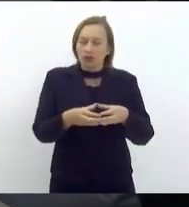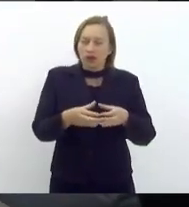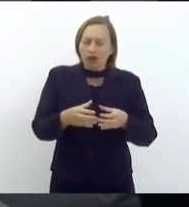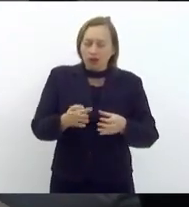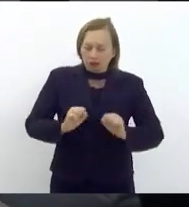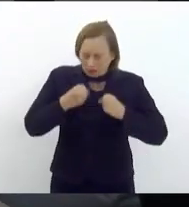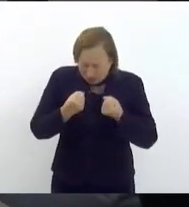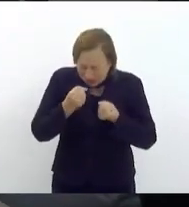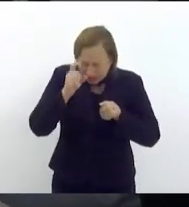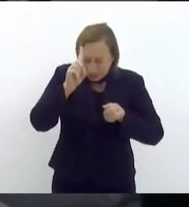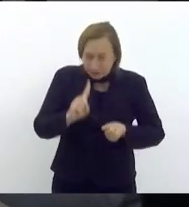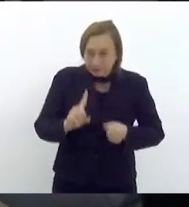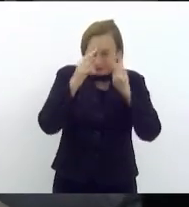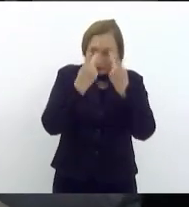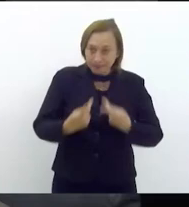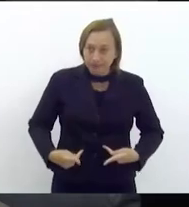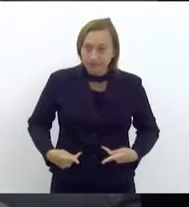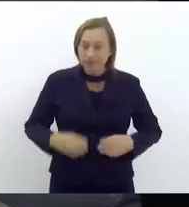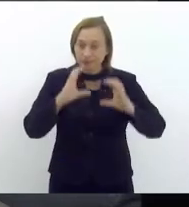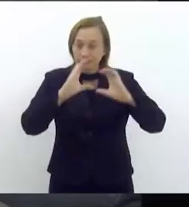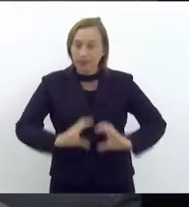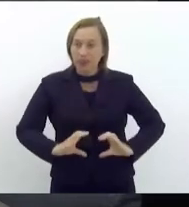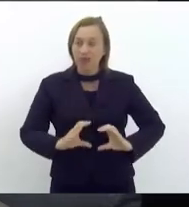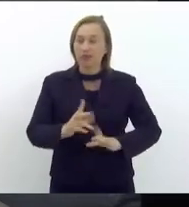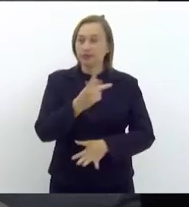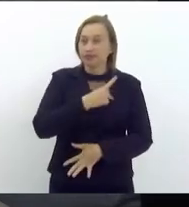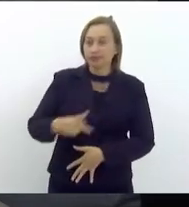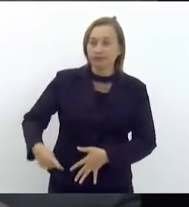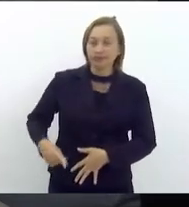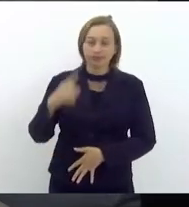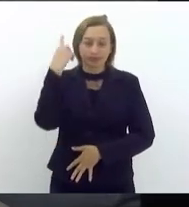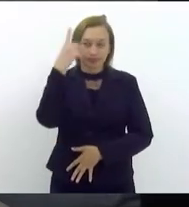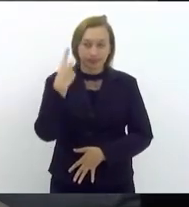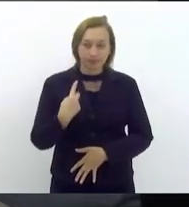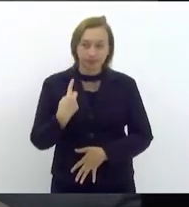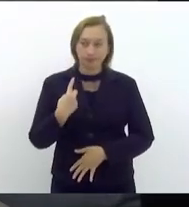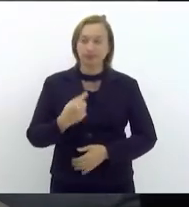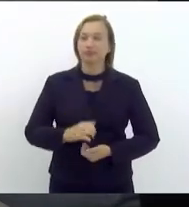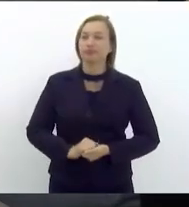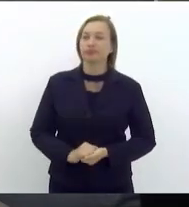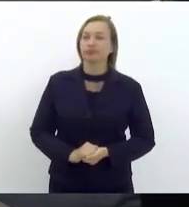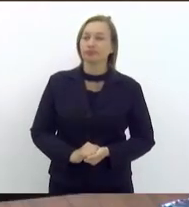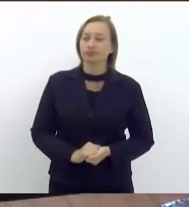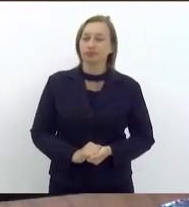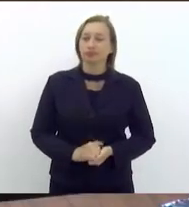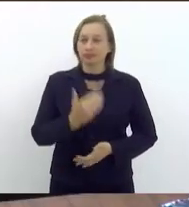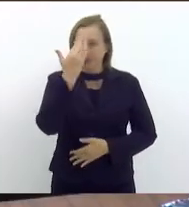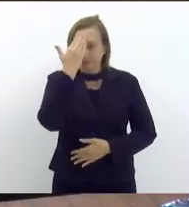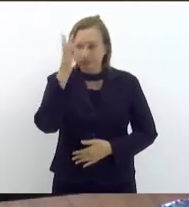dos direitos humanos e a nossa presidenta Dani Monteiro por favor